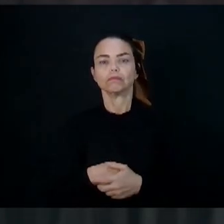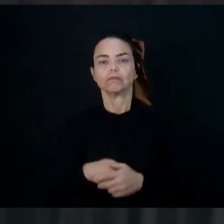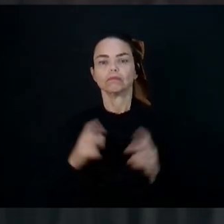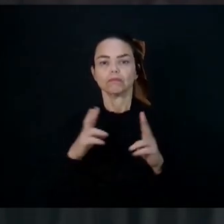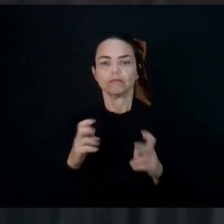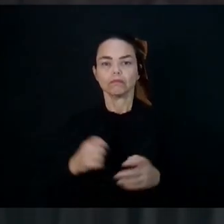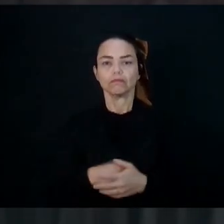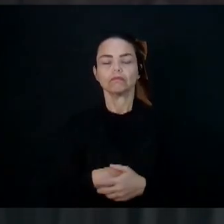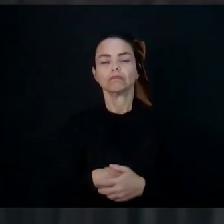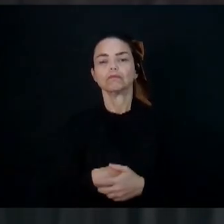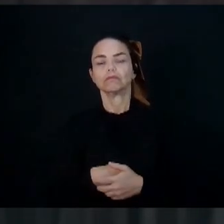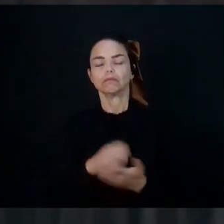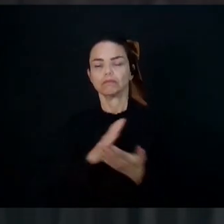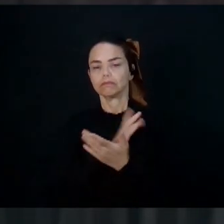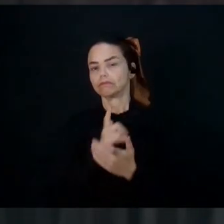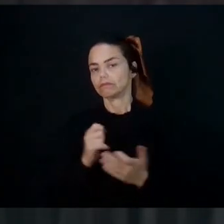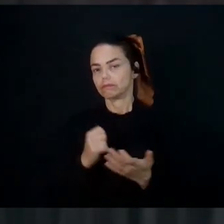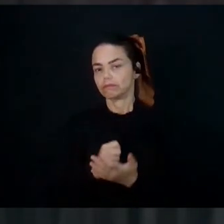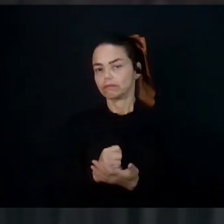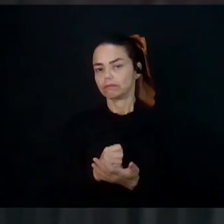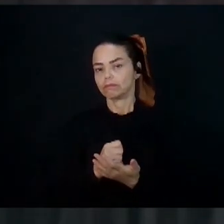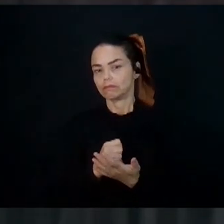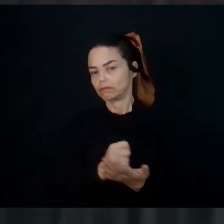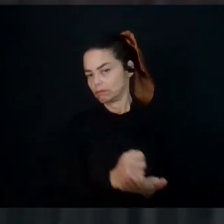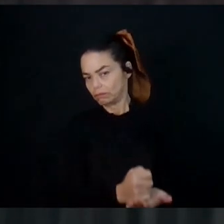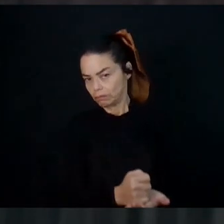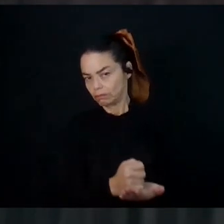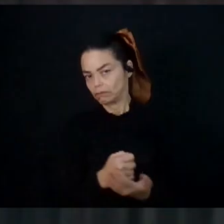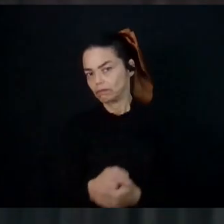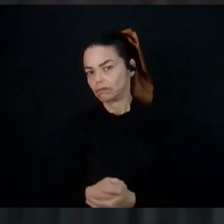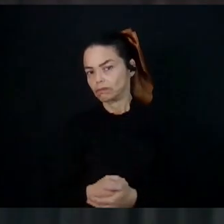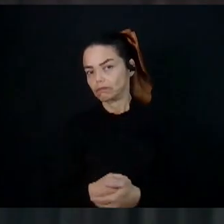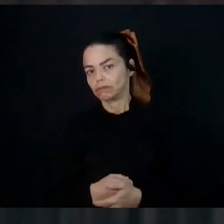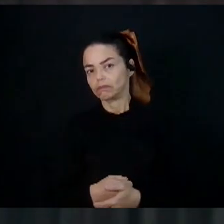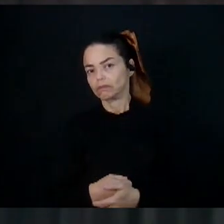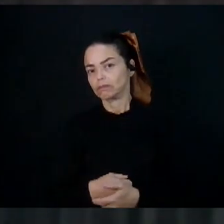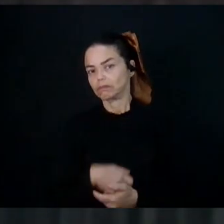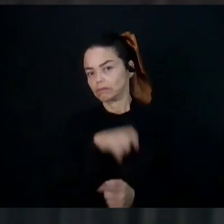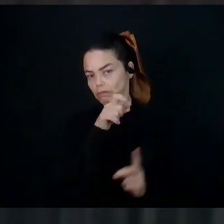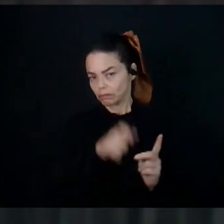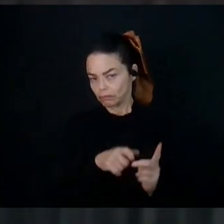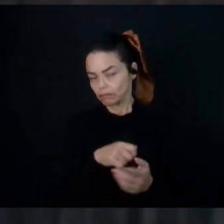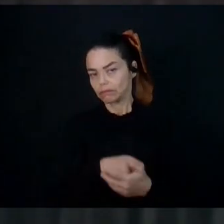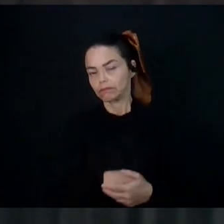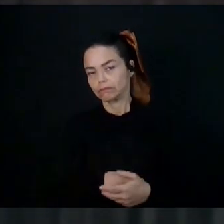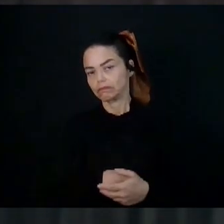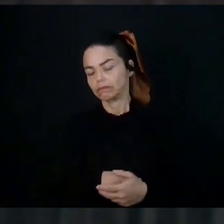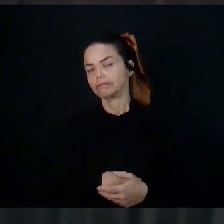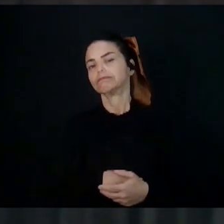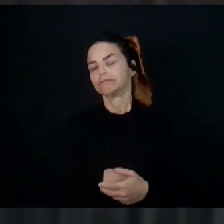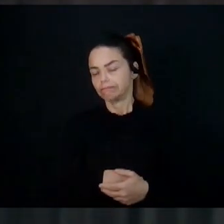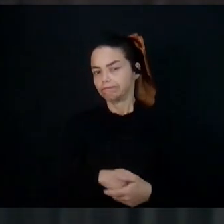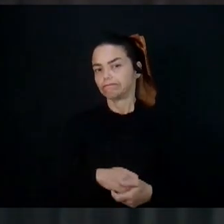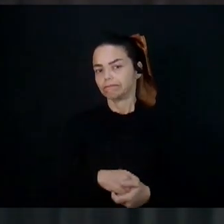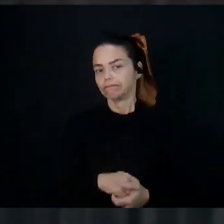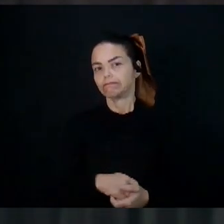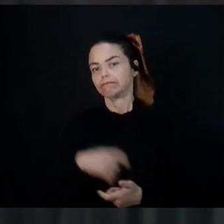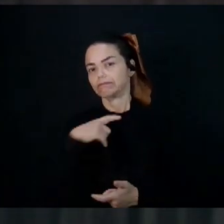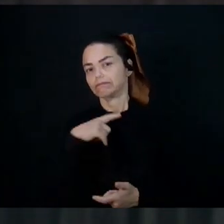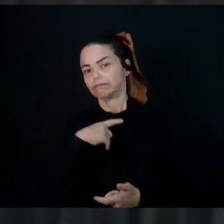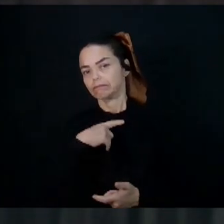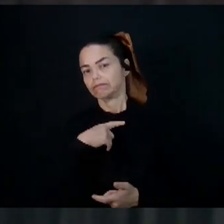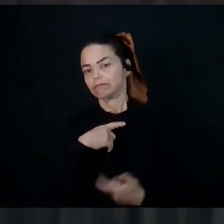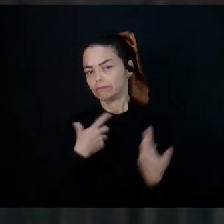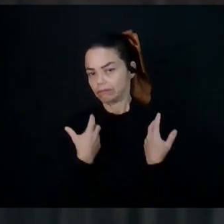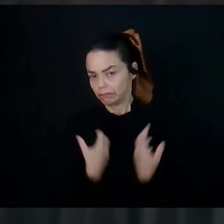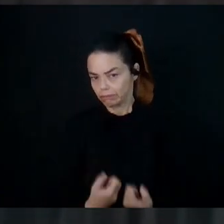preciso fazer alguma coisa para ajudar. Tem uma pessoa mal intencionada e tem outra disposta